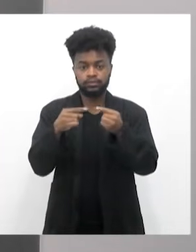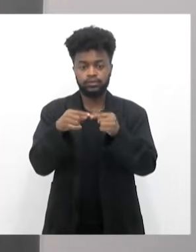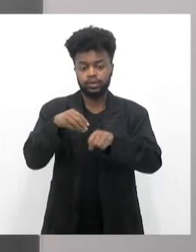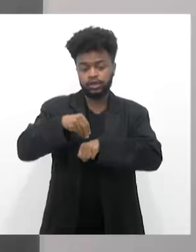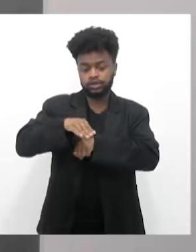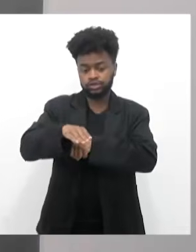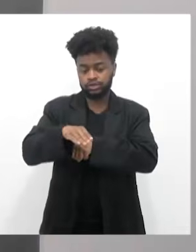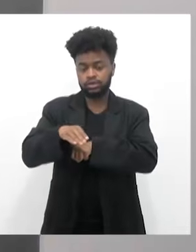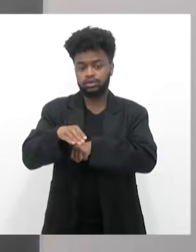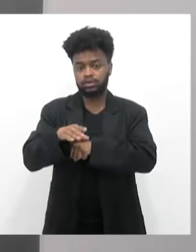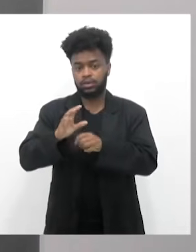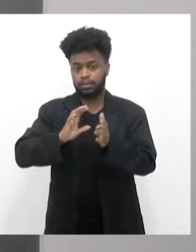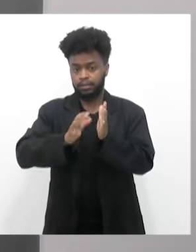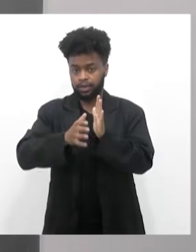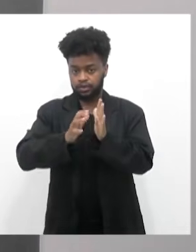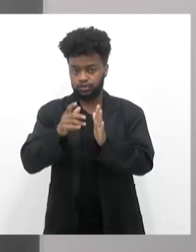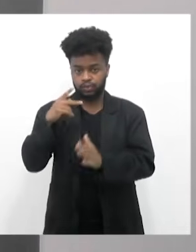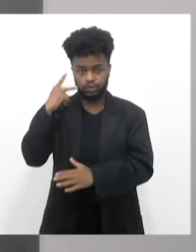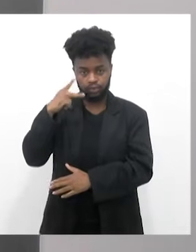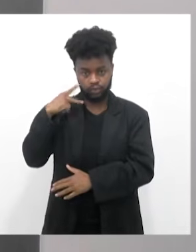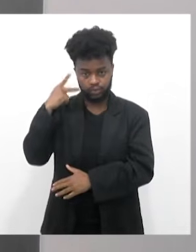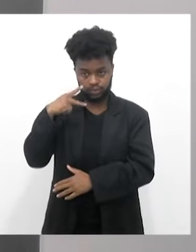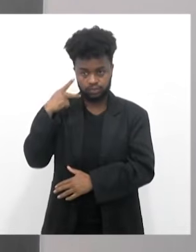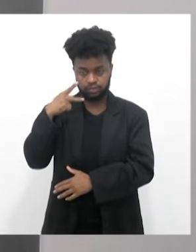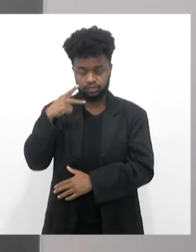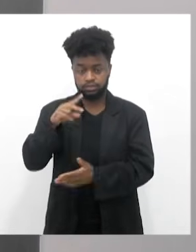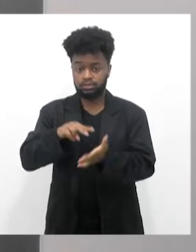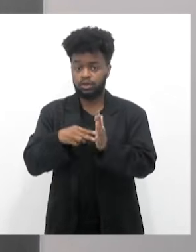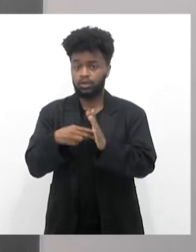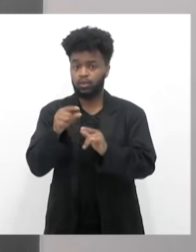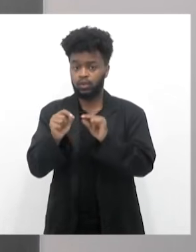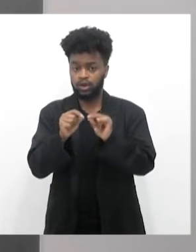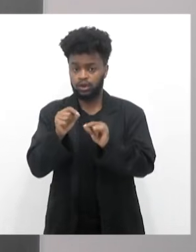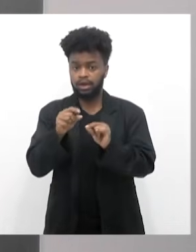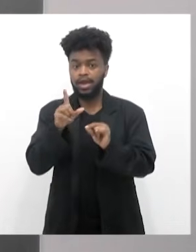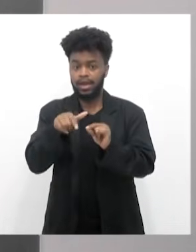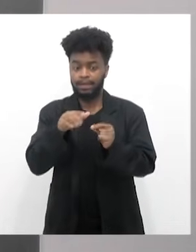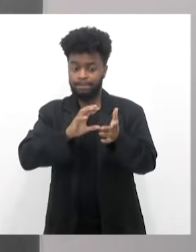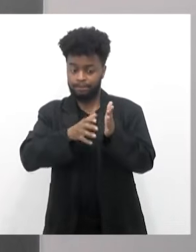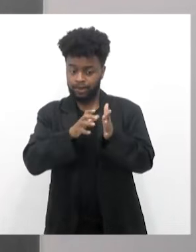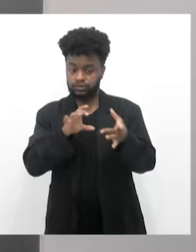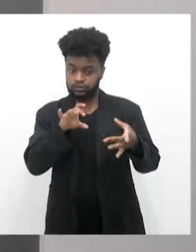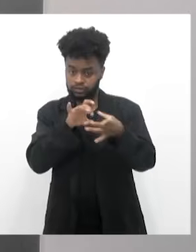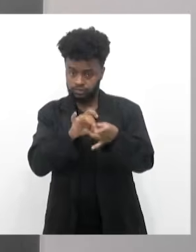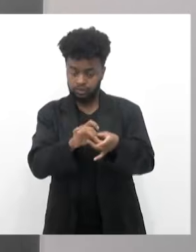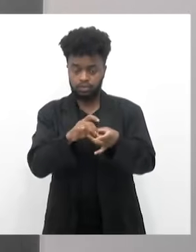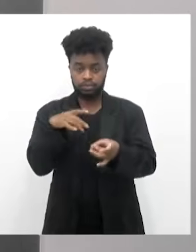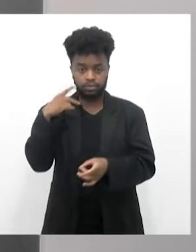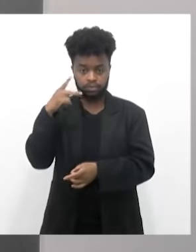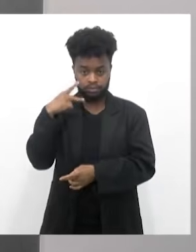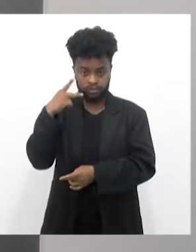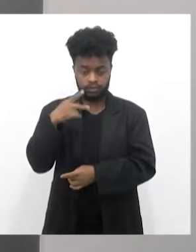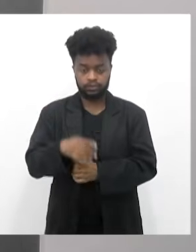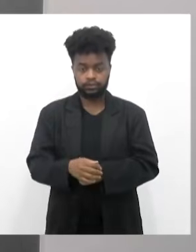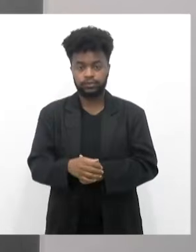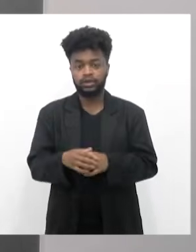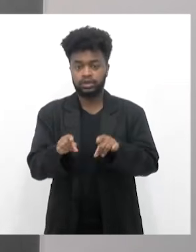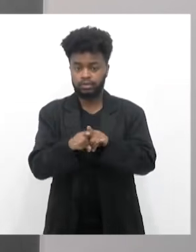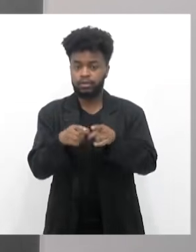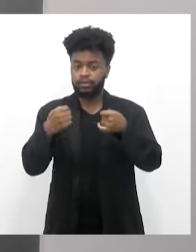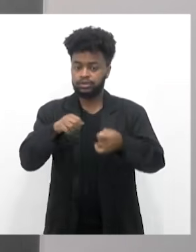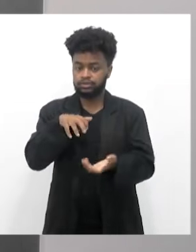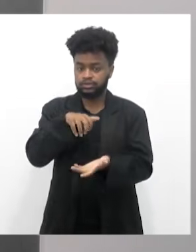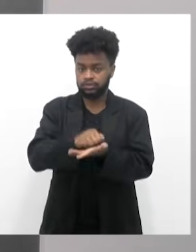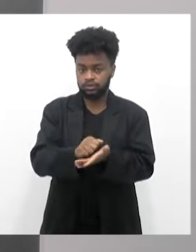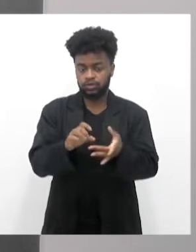pelo partido político, ou seja, filiação partidária, indicação pelo partido político, devidamente registrado